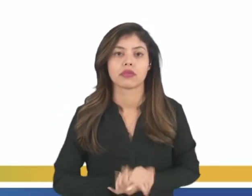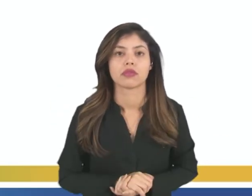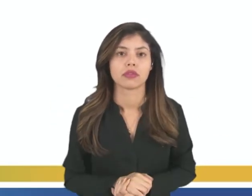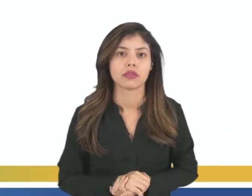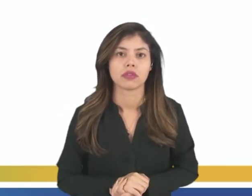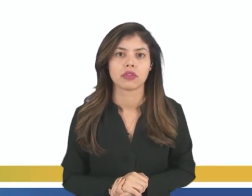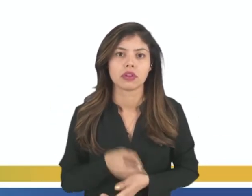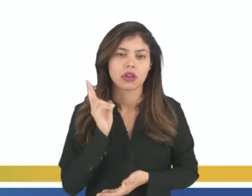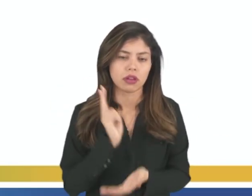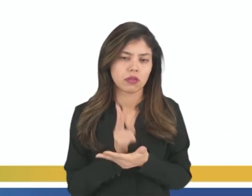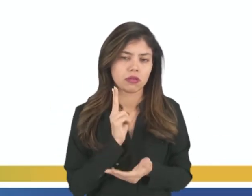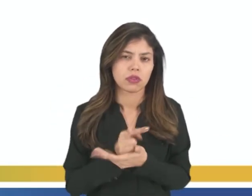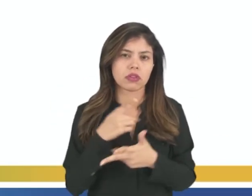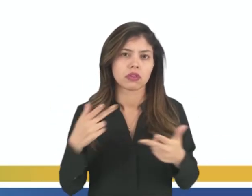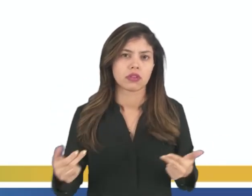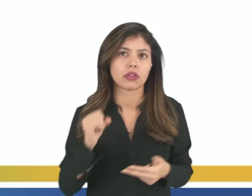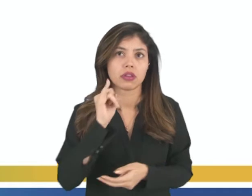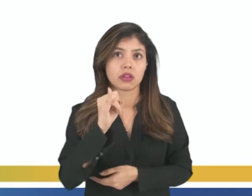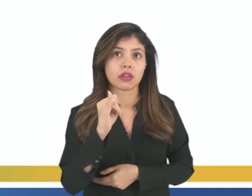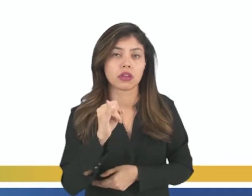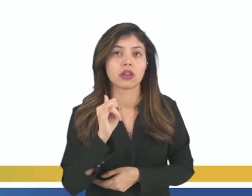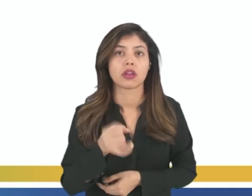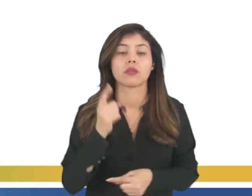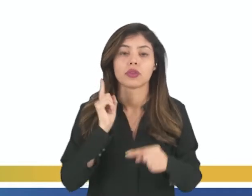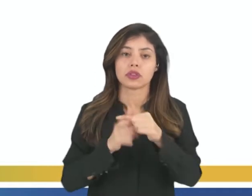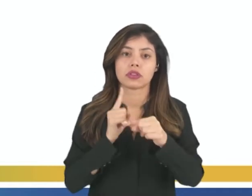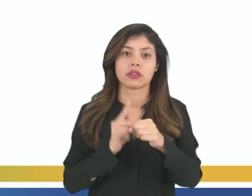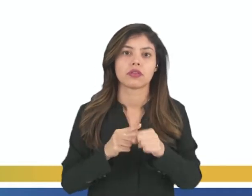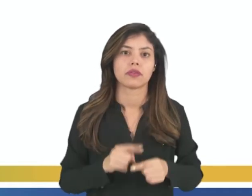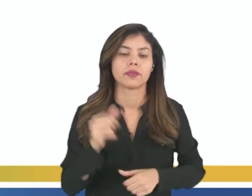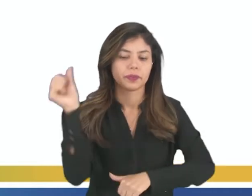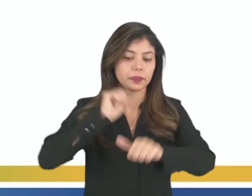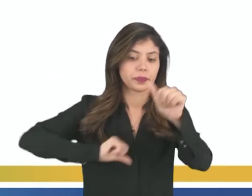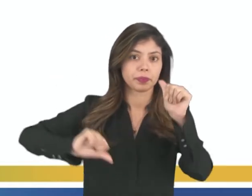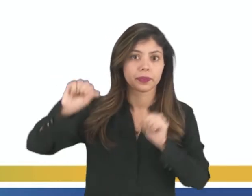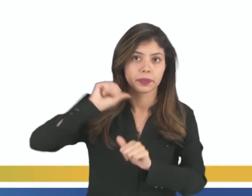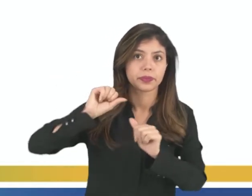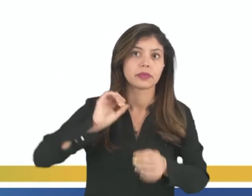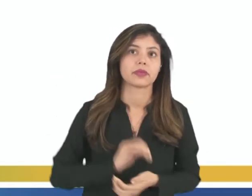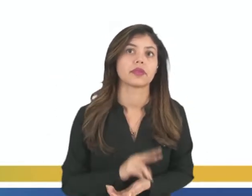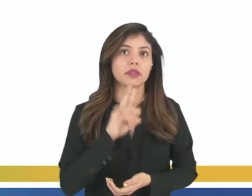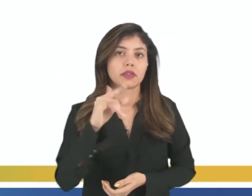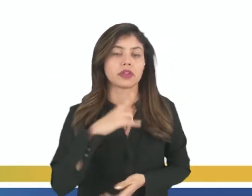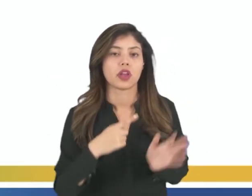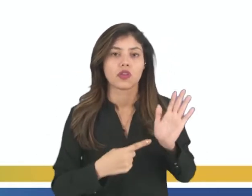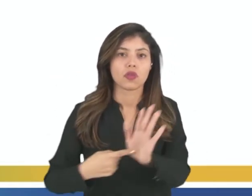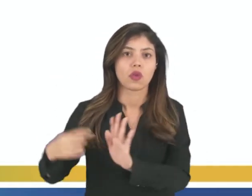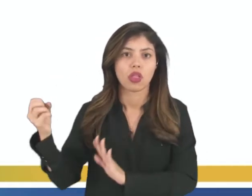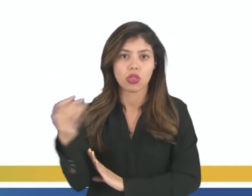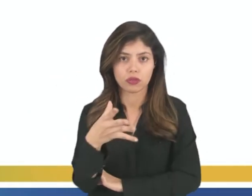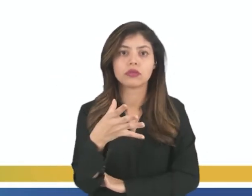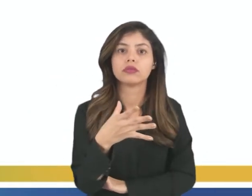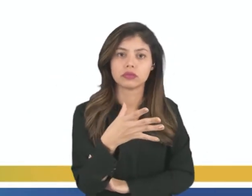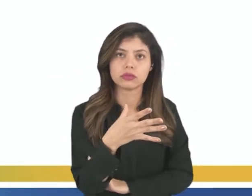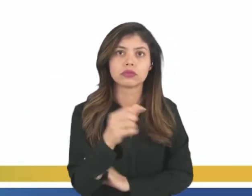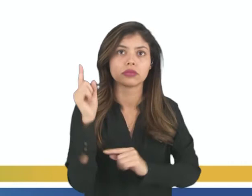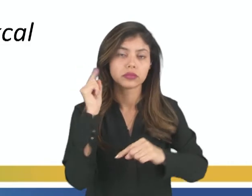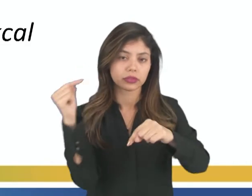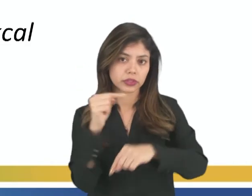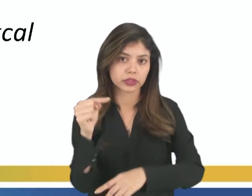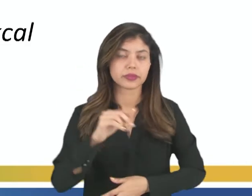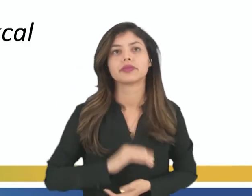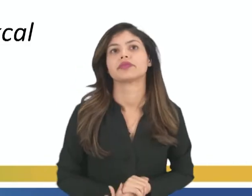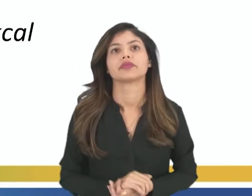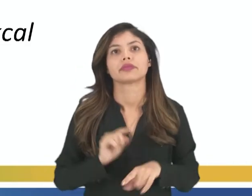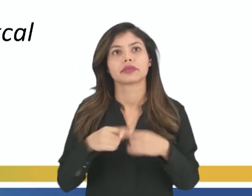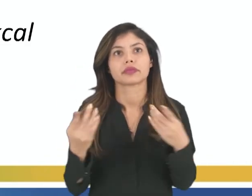positivo. A mesma coisa, se o ΔH for positivo e nós invertemos a equação, teremos que tornar esse ΔH negativo.